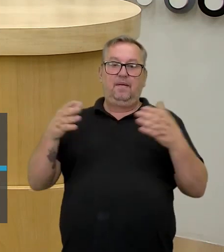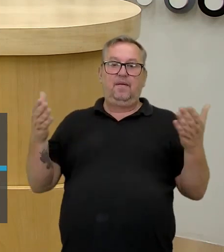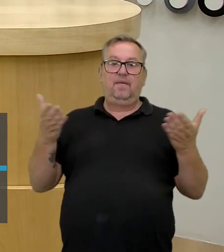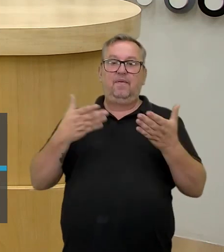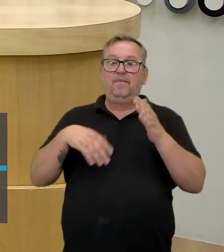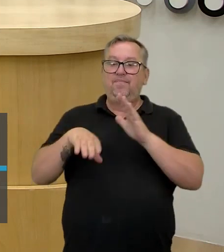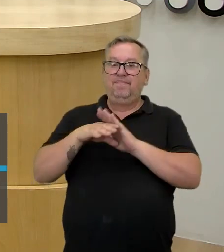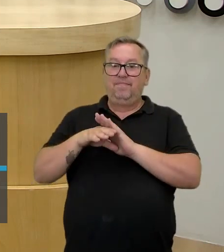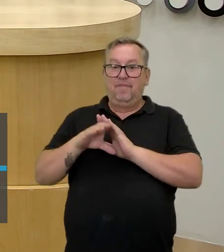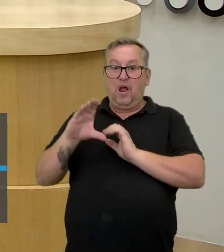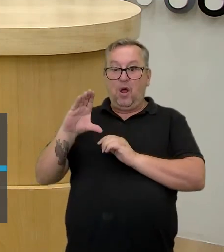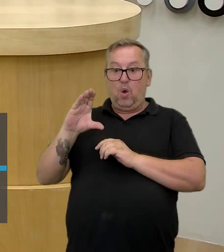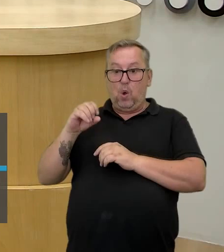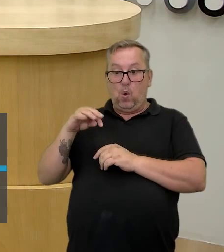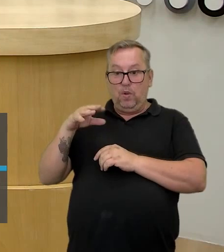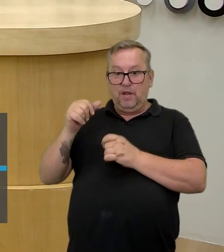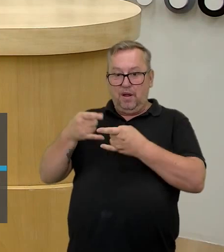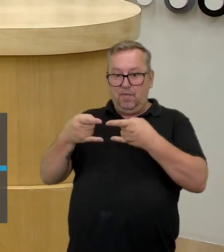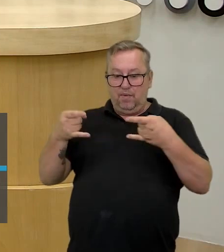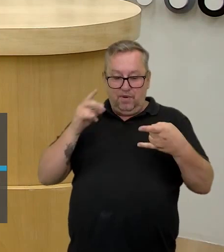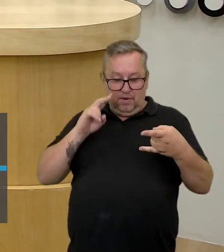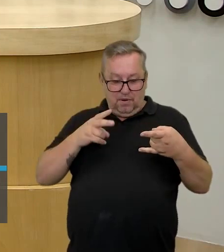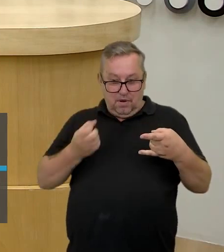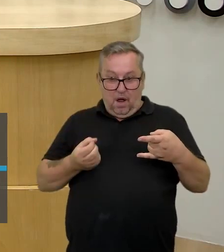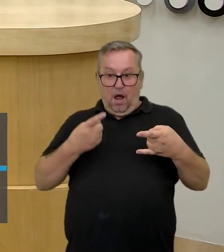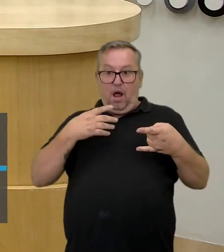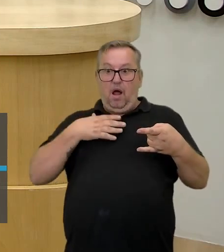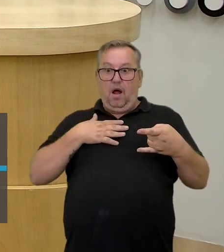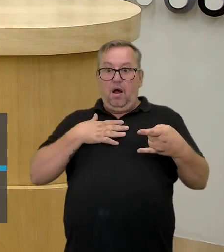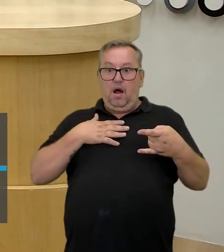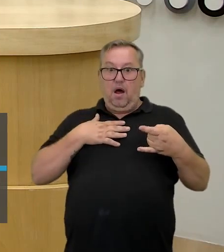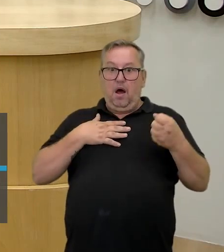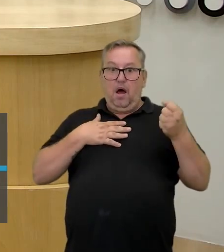uma conta lá na sua casa e você olha ela e se assusta.